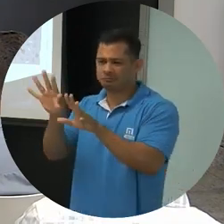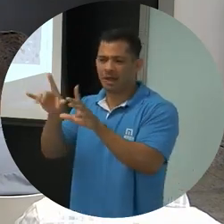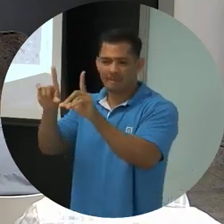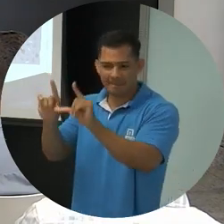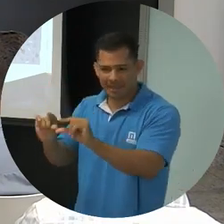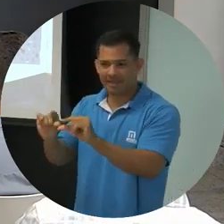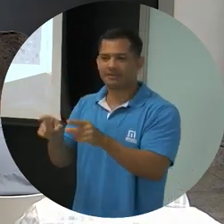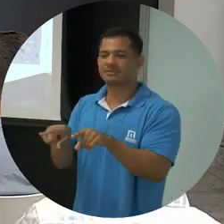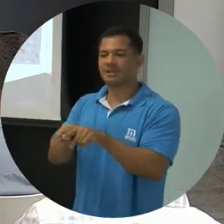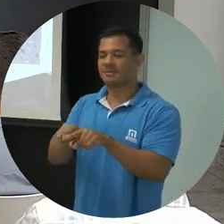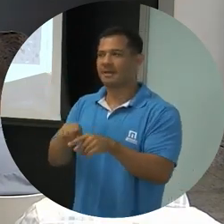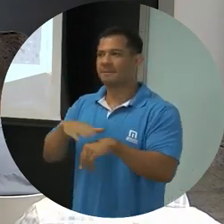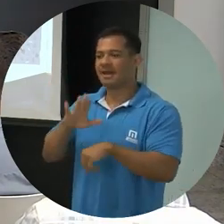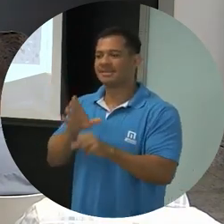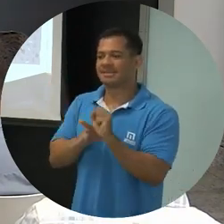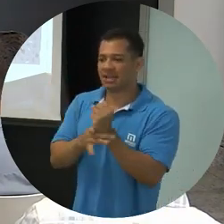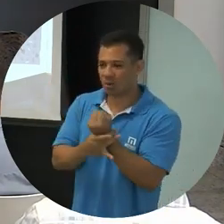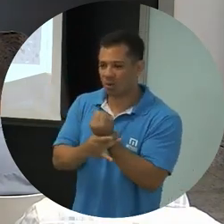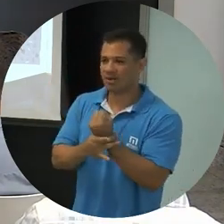os colaboradores.